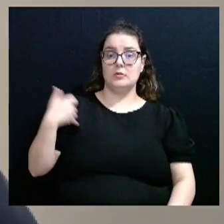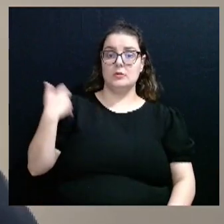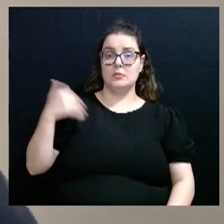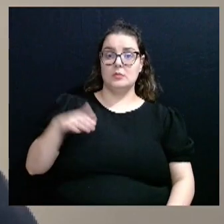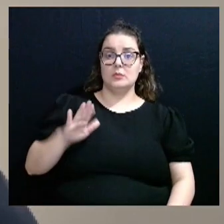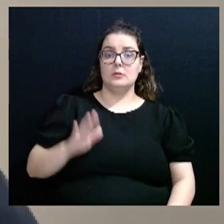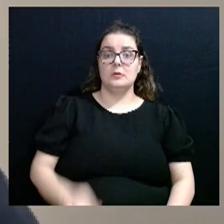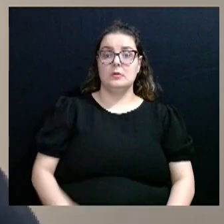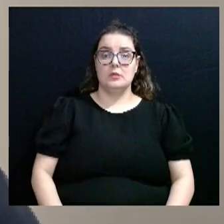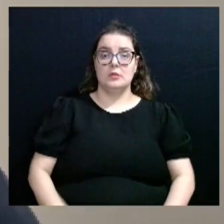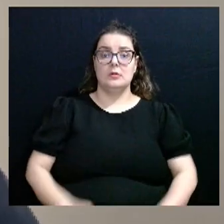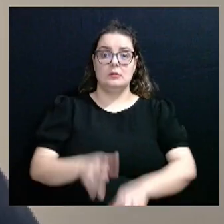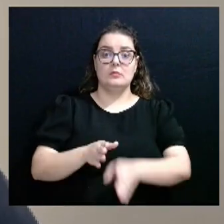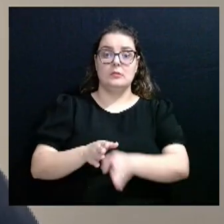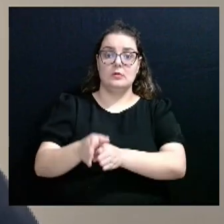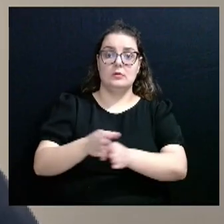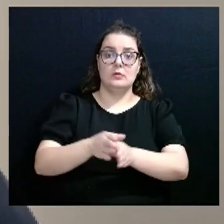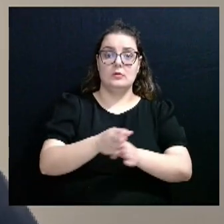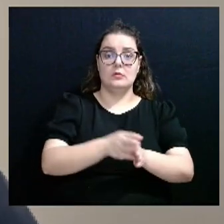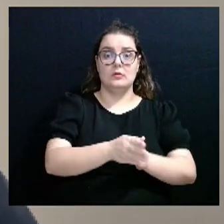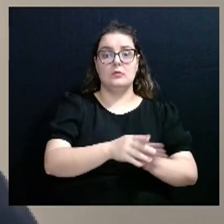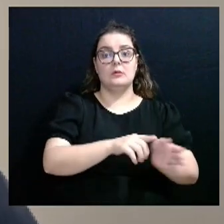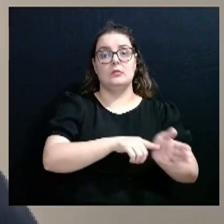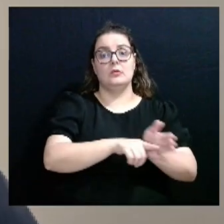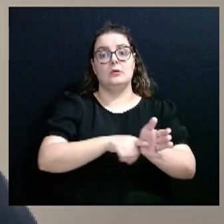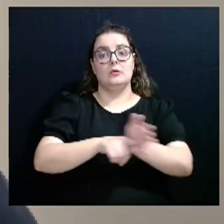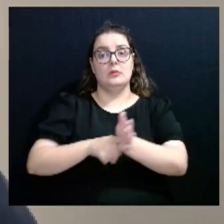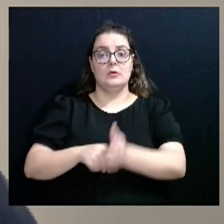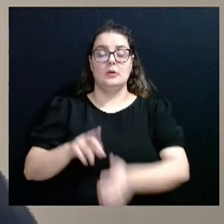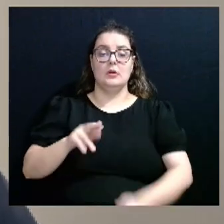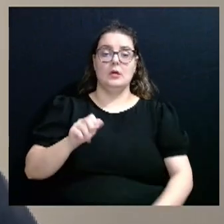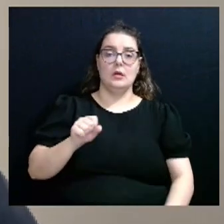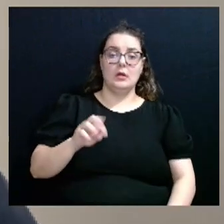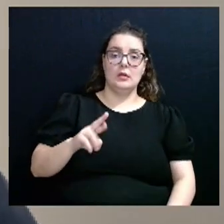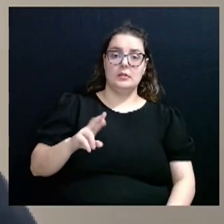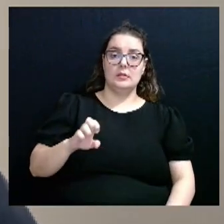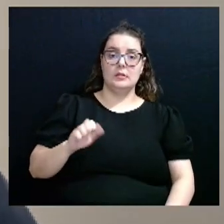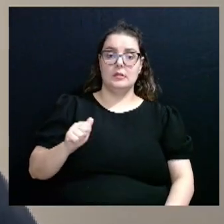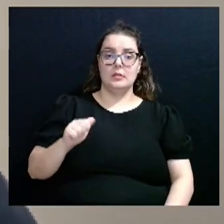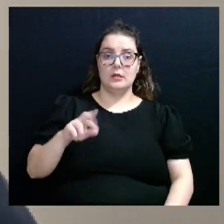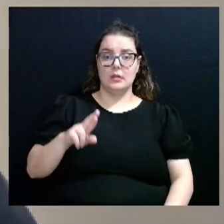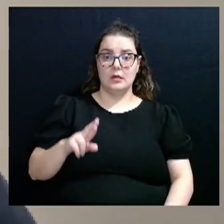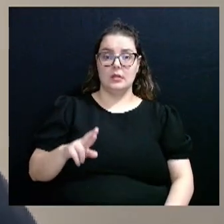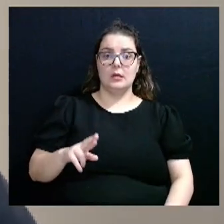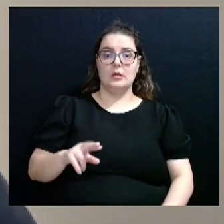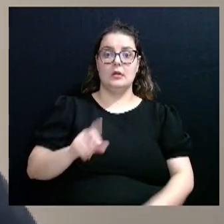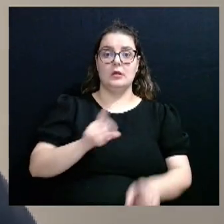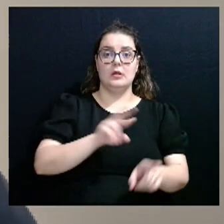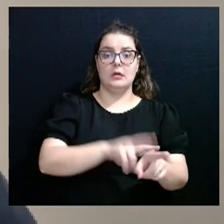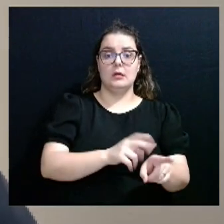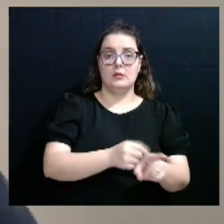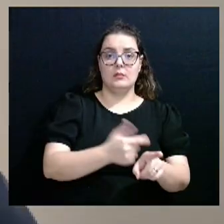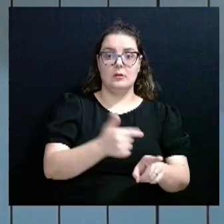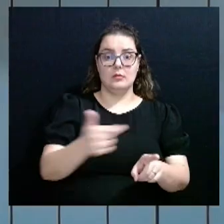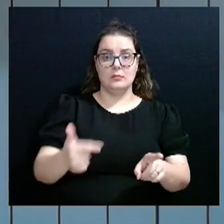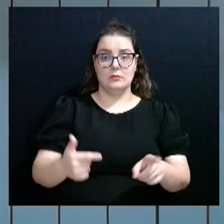prol de pesquisar e rastrear esse câncer, mesmo em homens não sintomáticos.